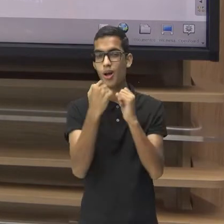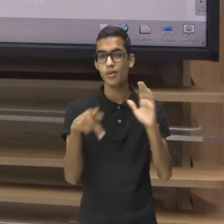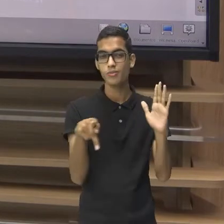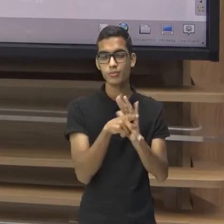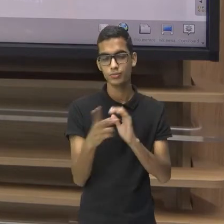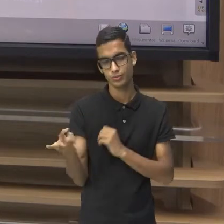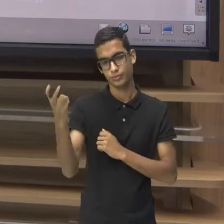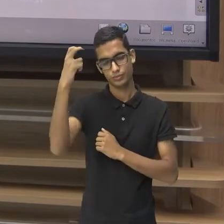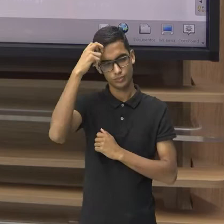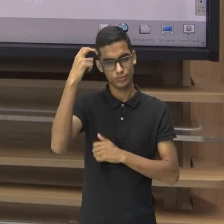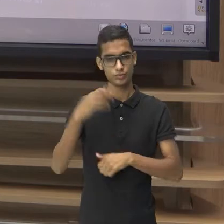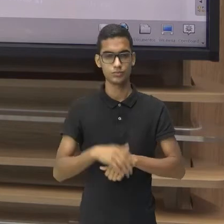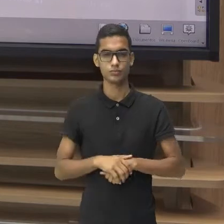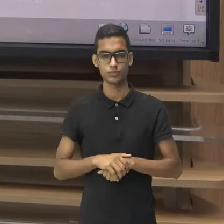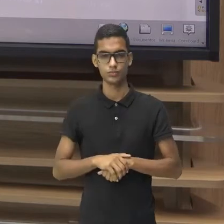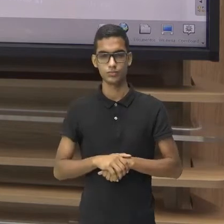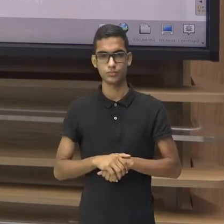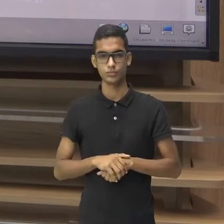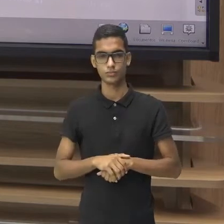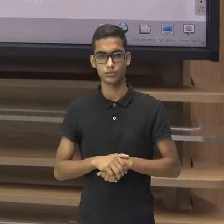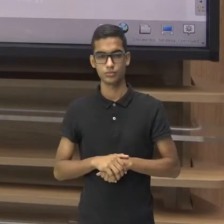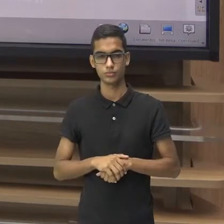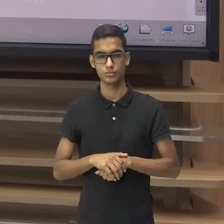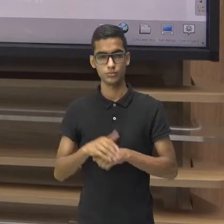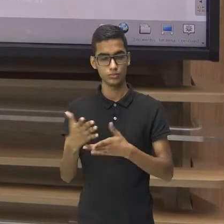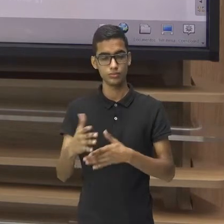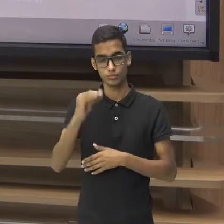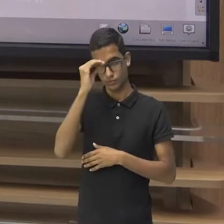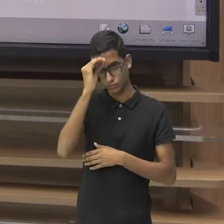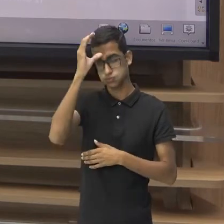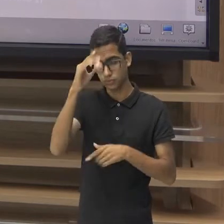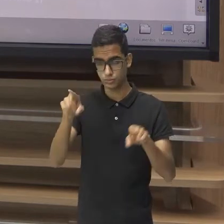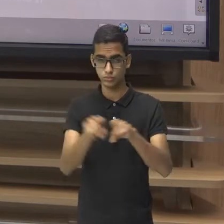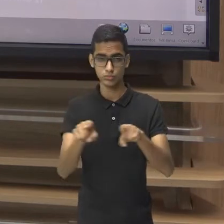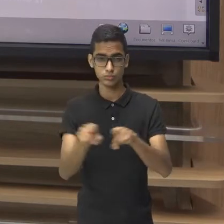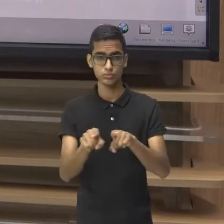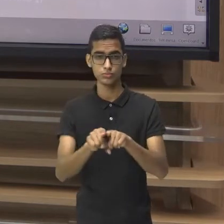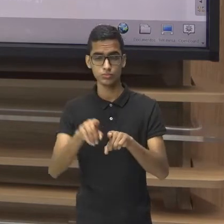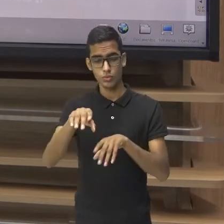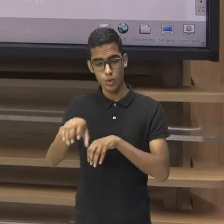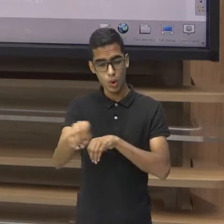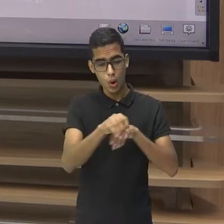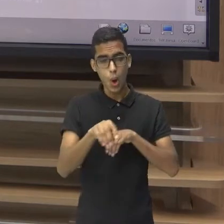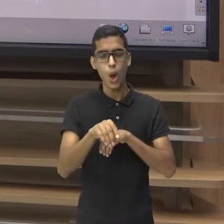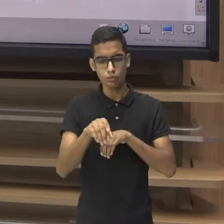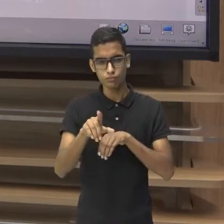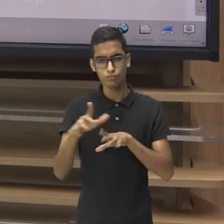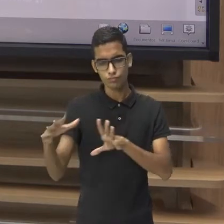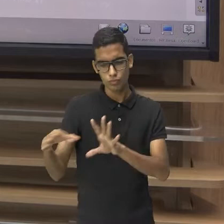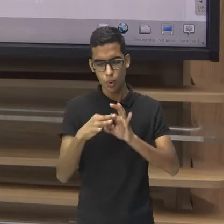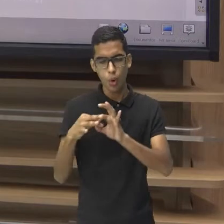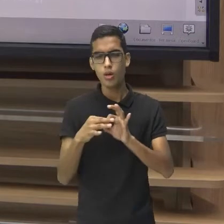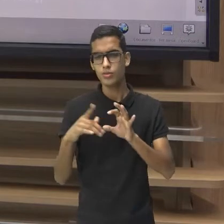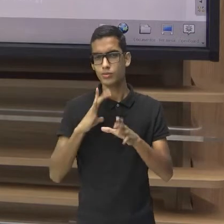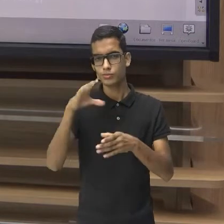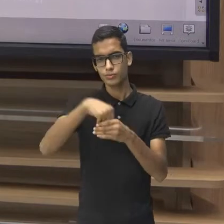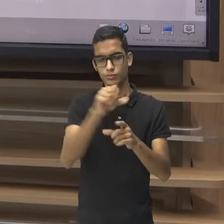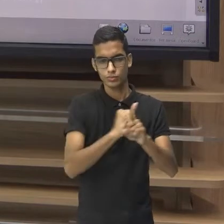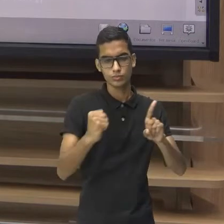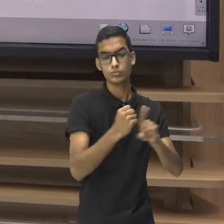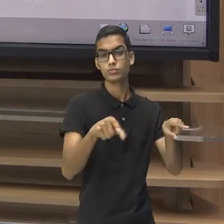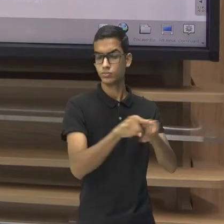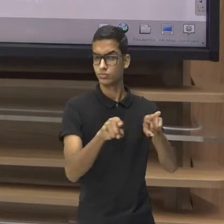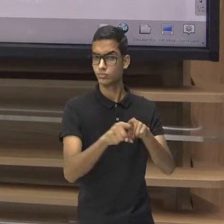cultural. O ensino, o conhecimento também fazem parte da cultura da sociedade. E